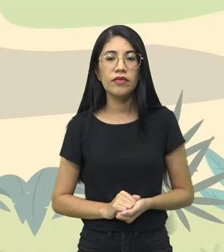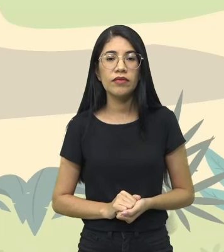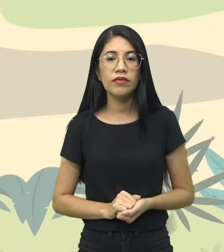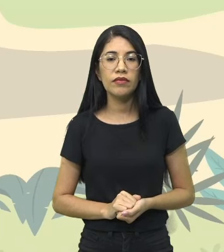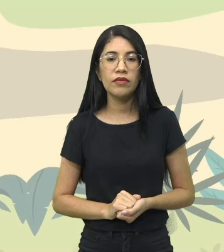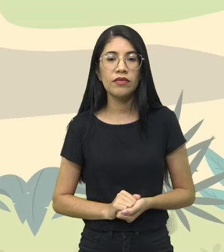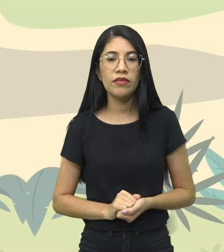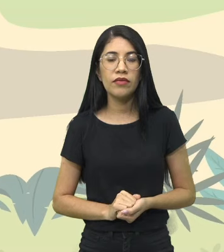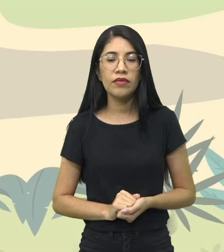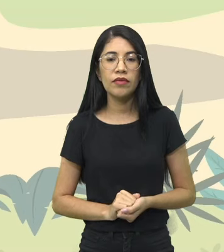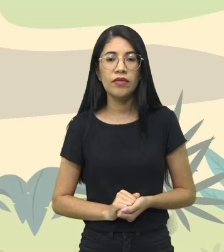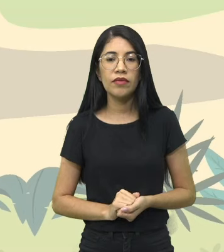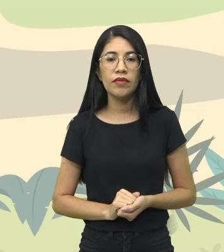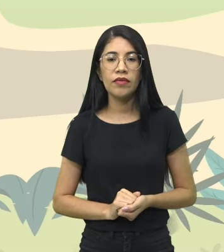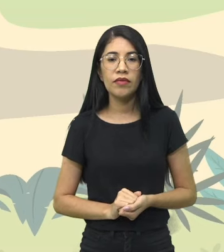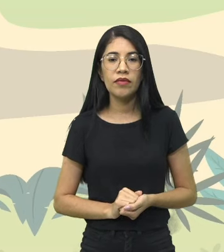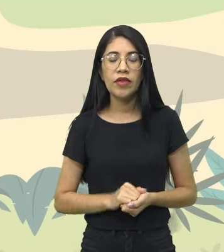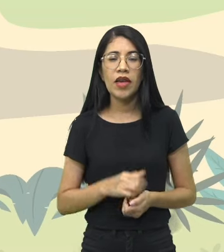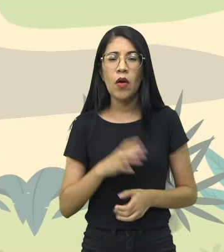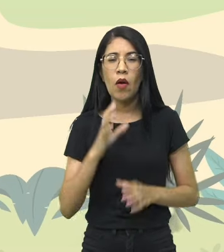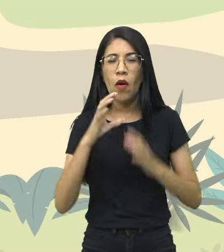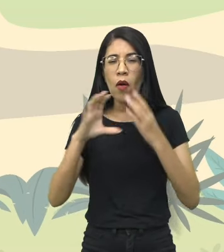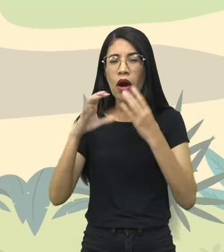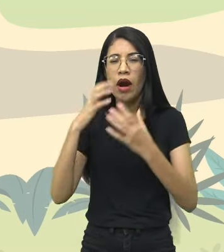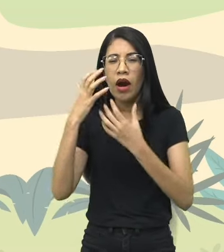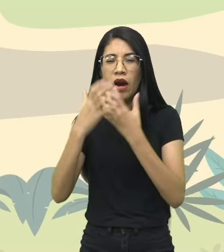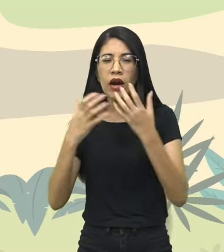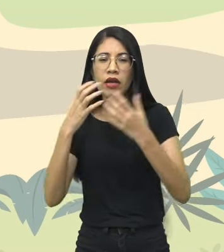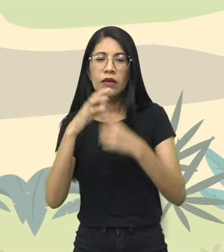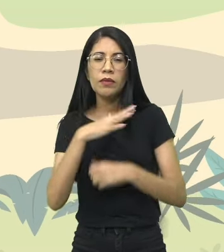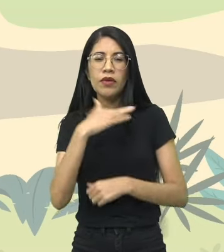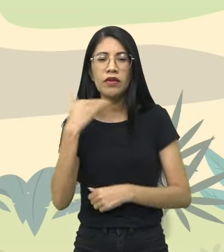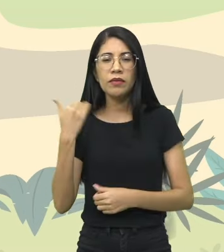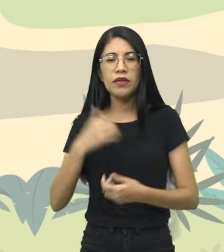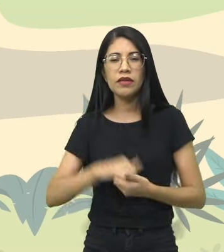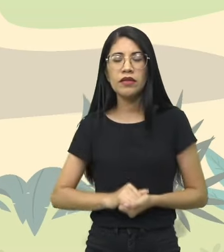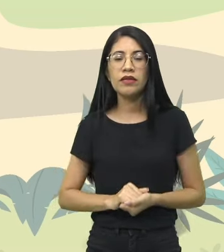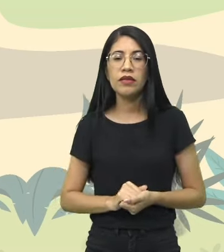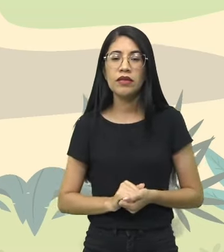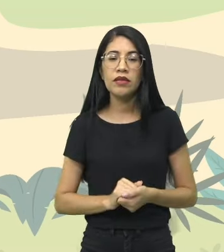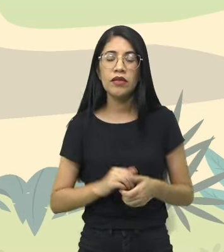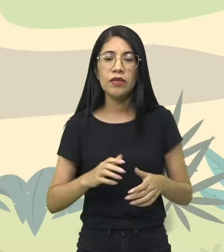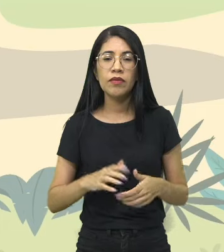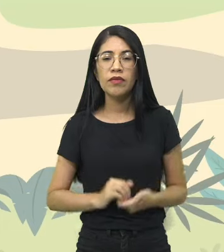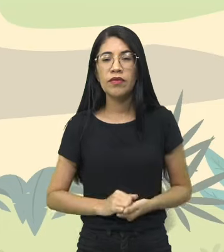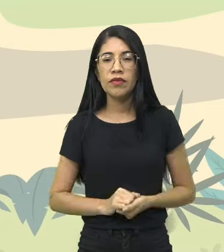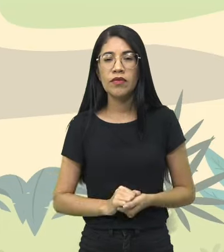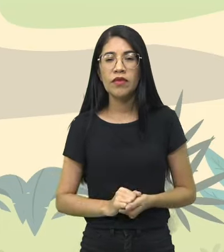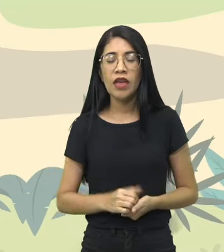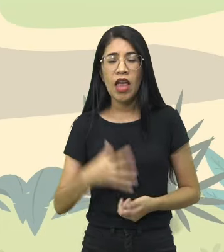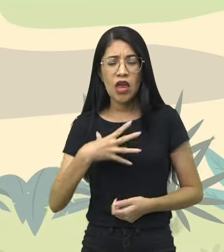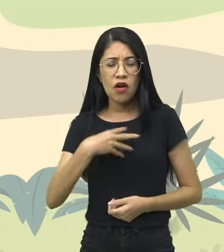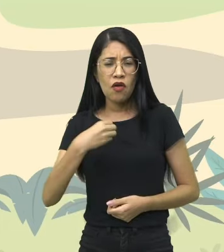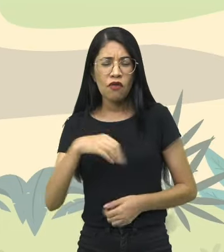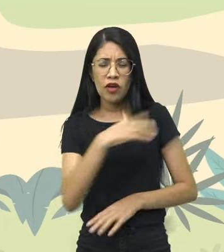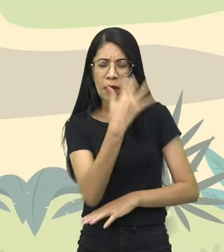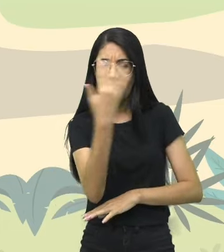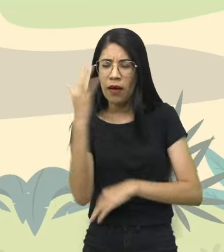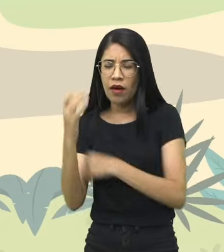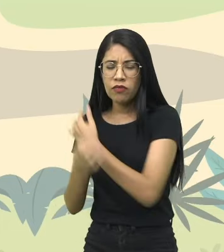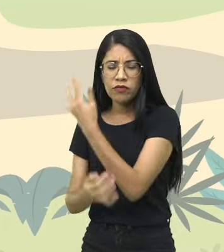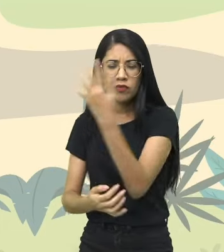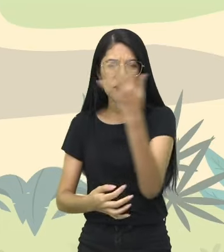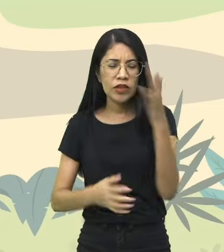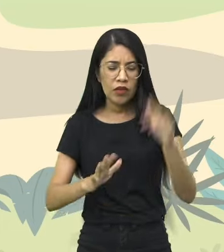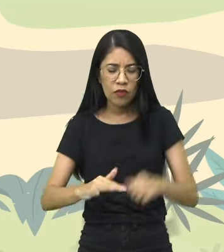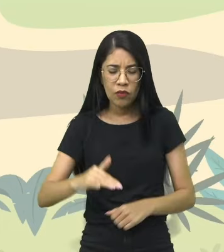Meu canto de morte, guerreiros, ouvi. Sou filho das selvas, das selvas